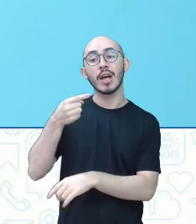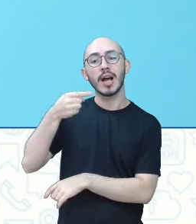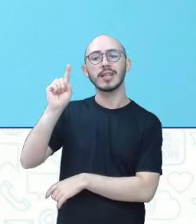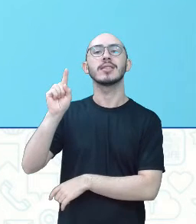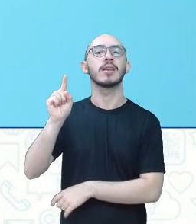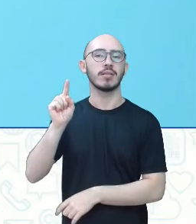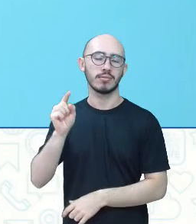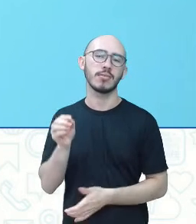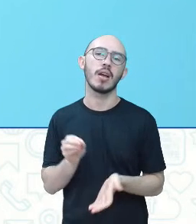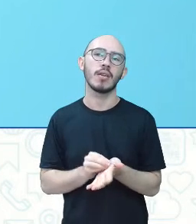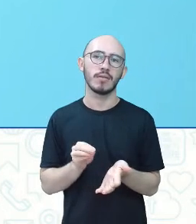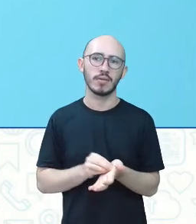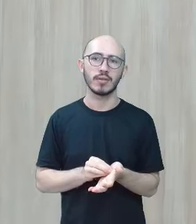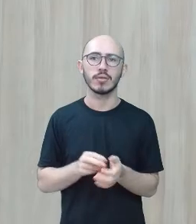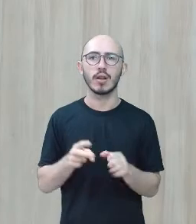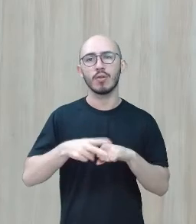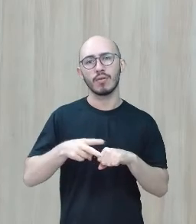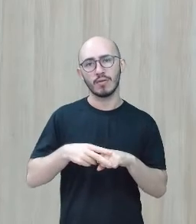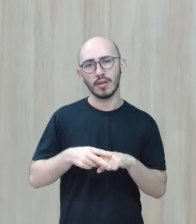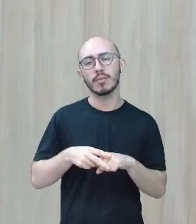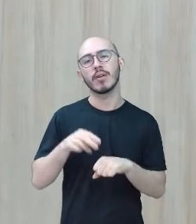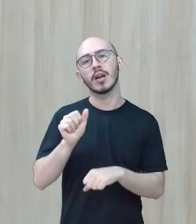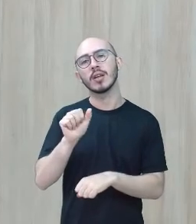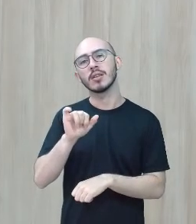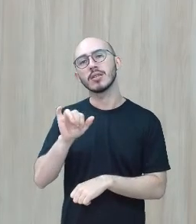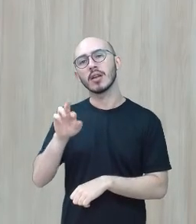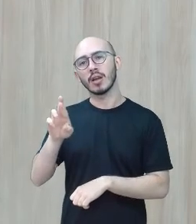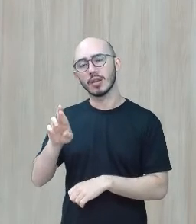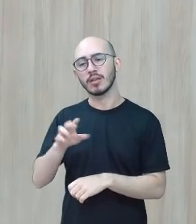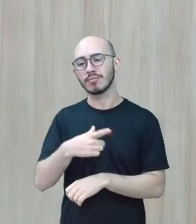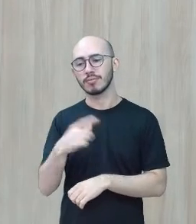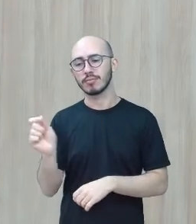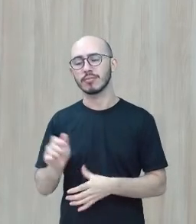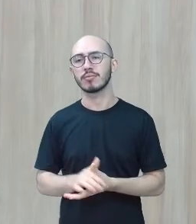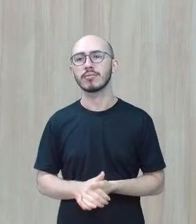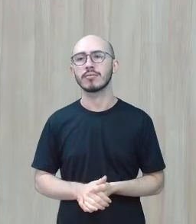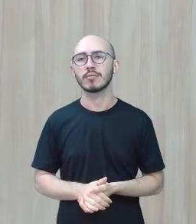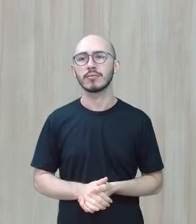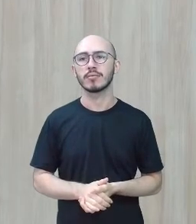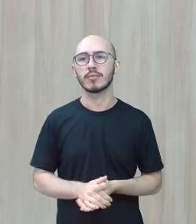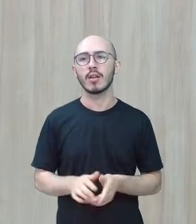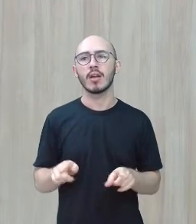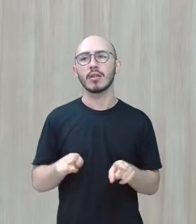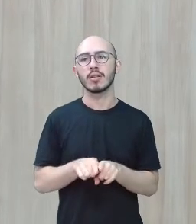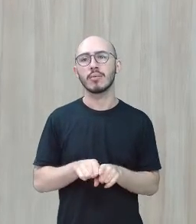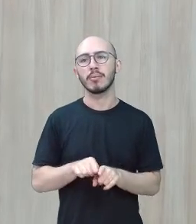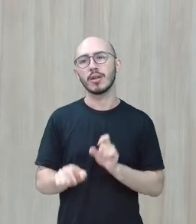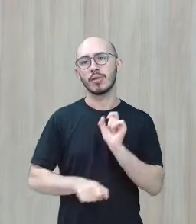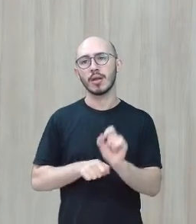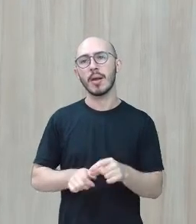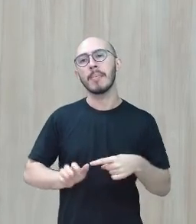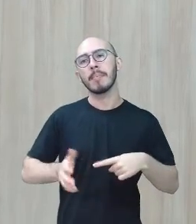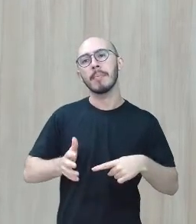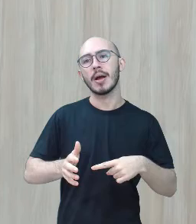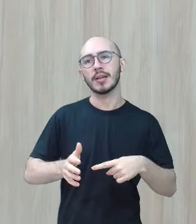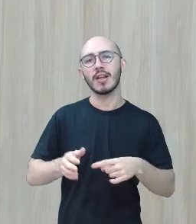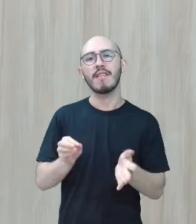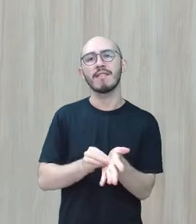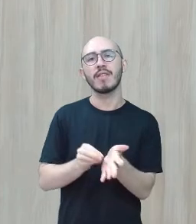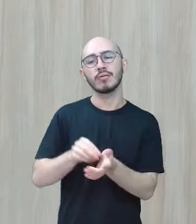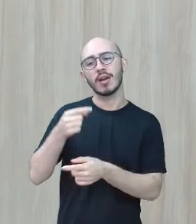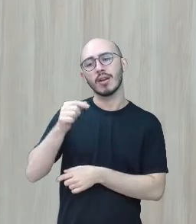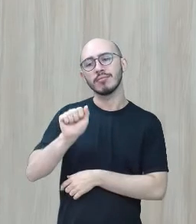o verbo sair, né, conjugado. E aqui ela escreve máquina sem acento, mas assim, observemos